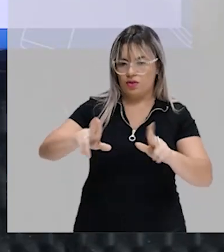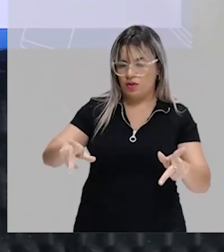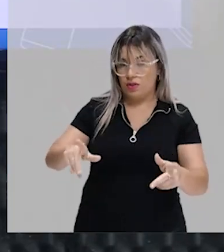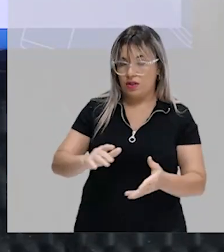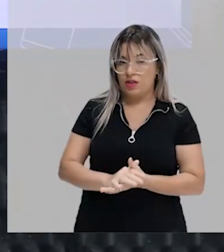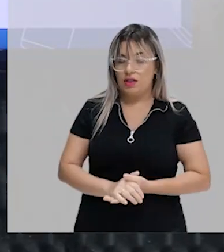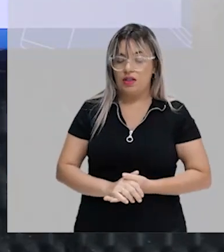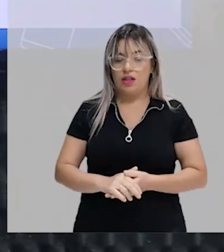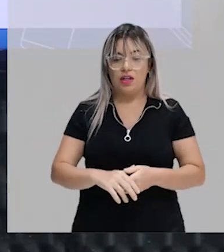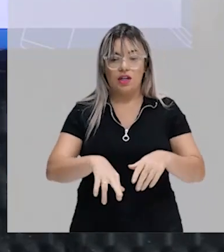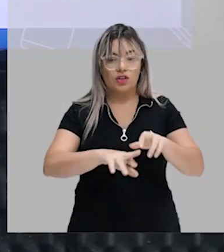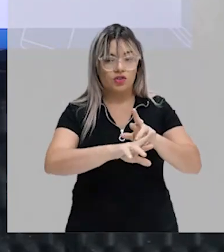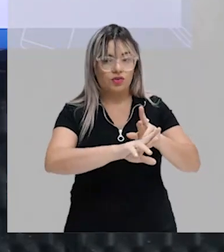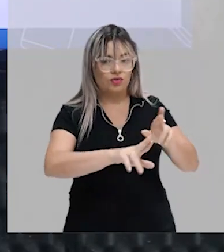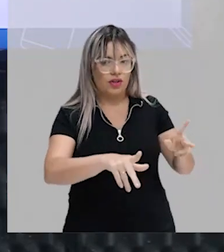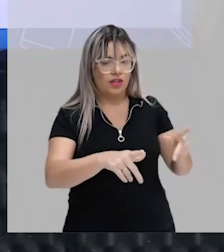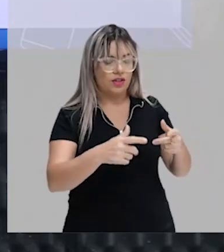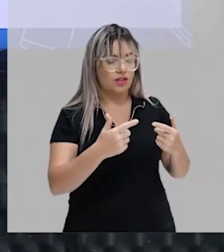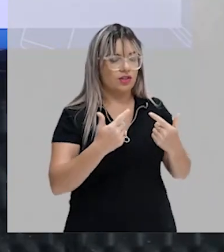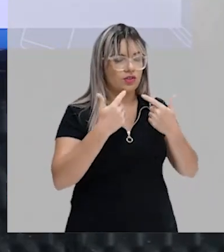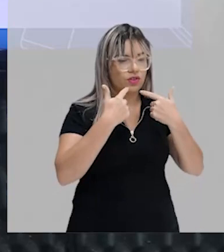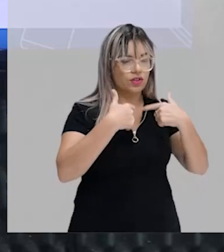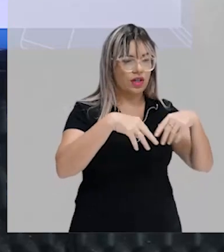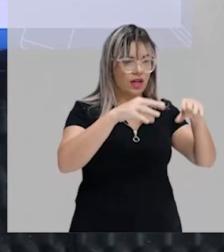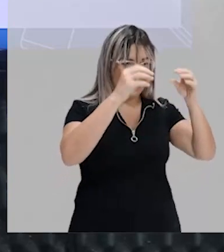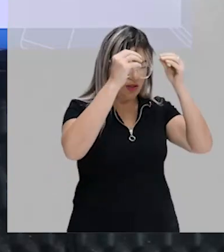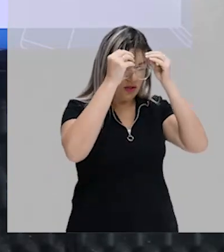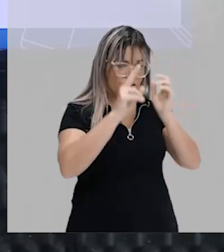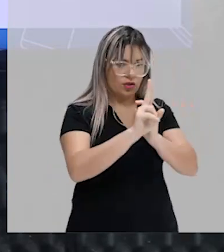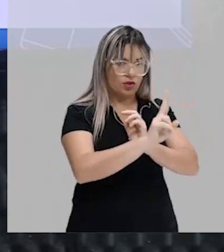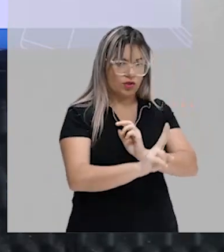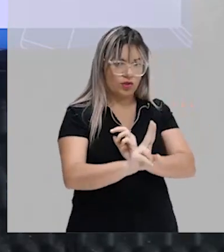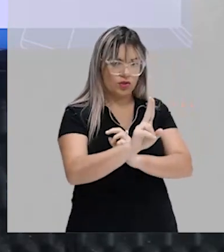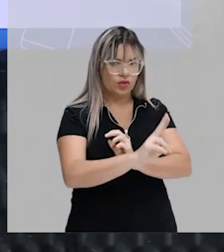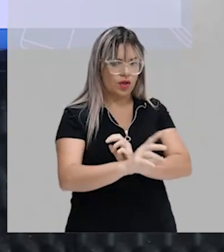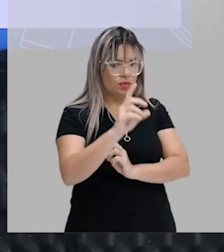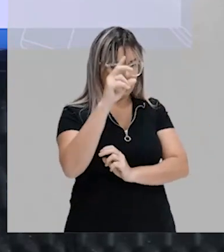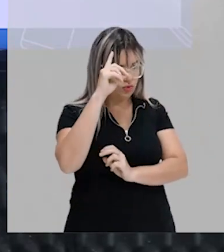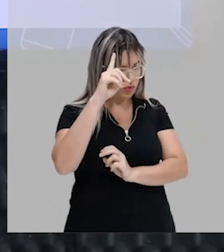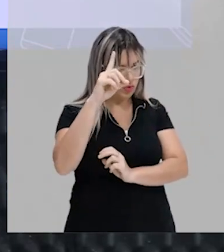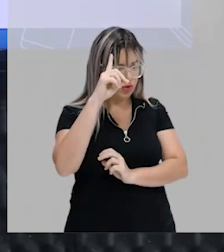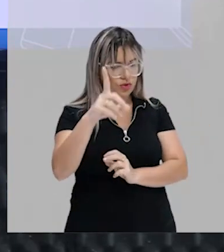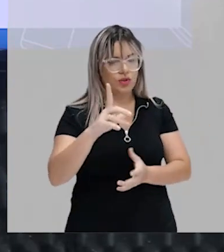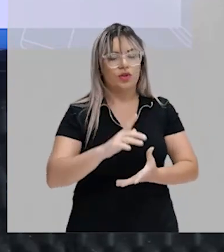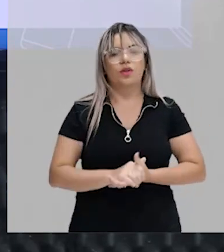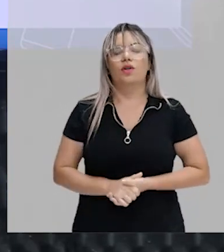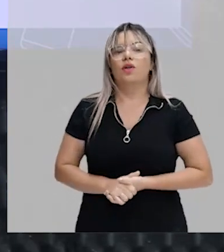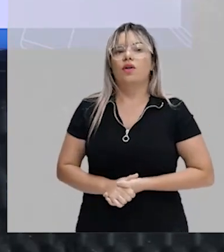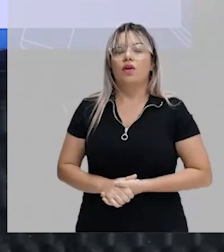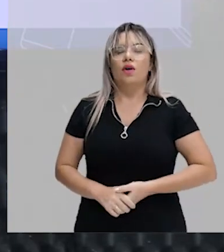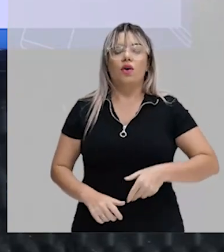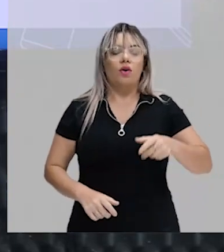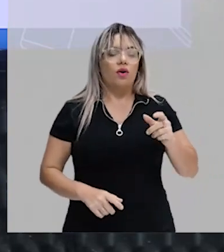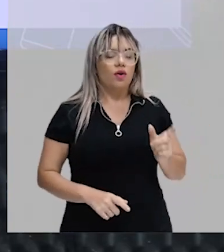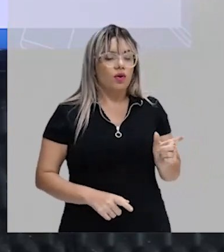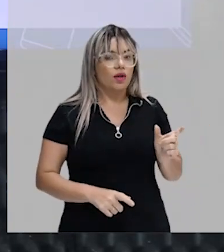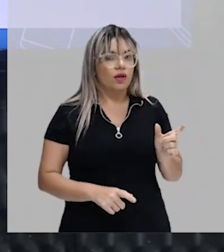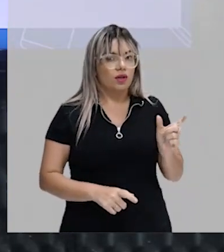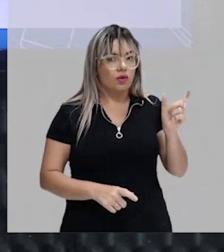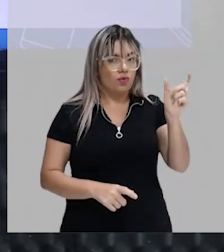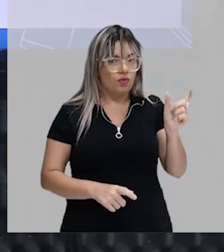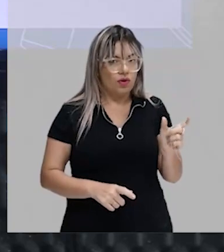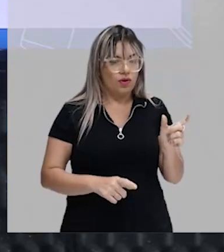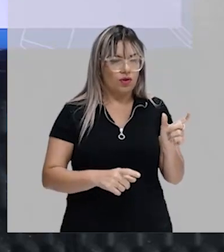dia. Então, quando eu digo assim, a linguagem do dia a dia, é essa linguagem que me